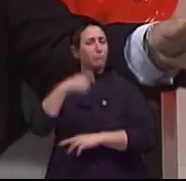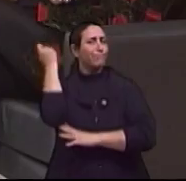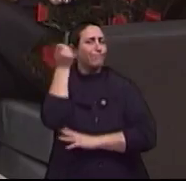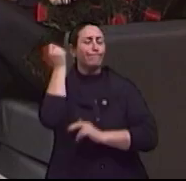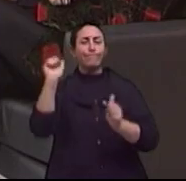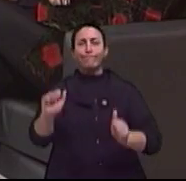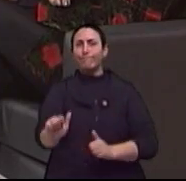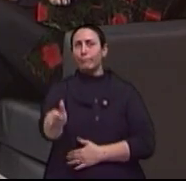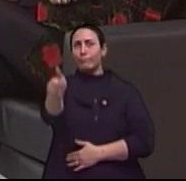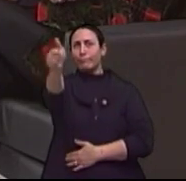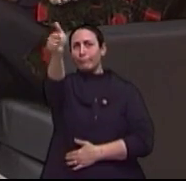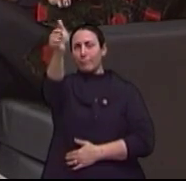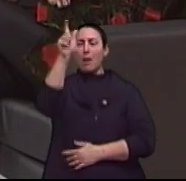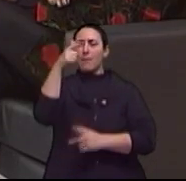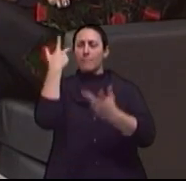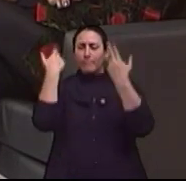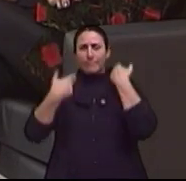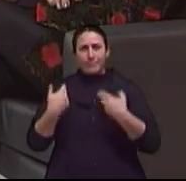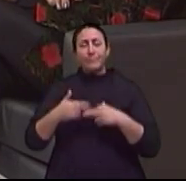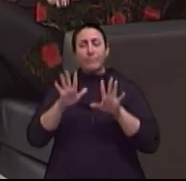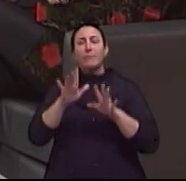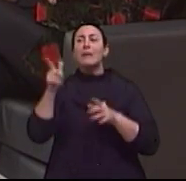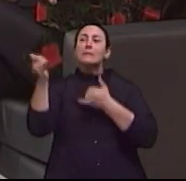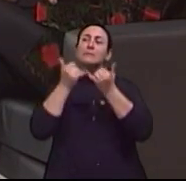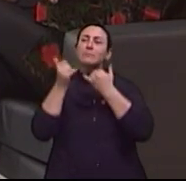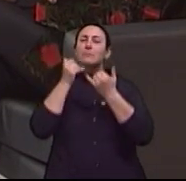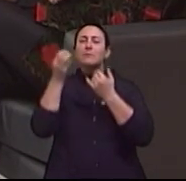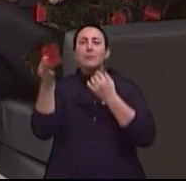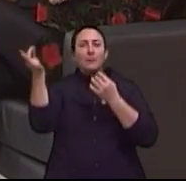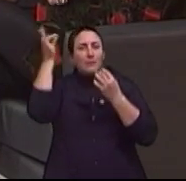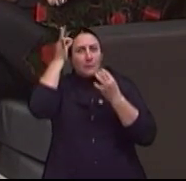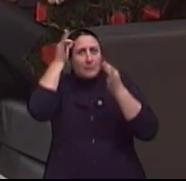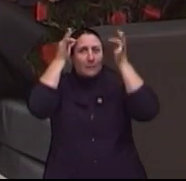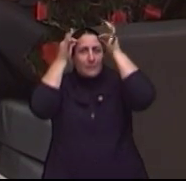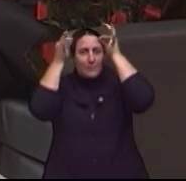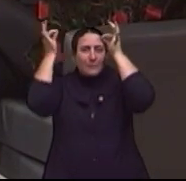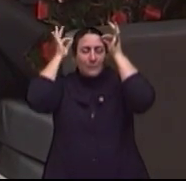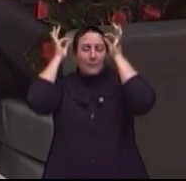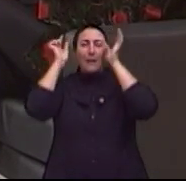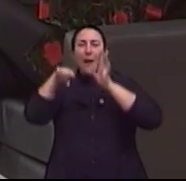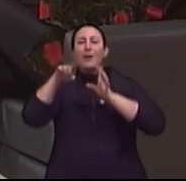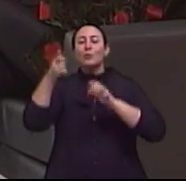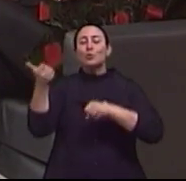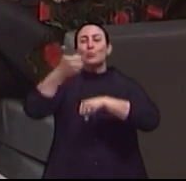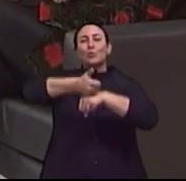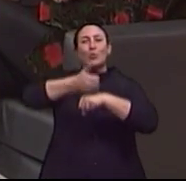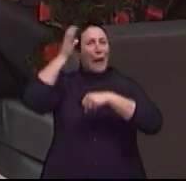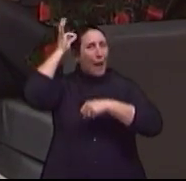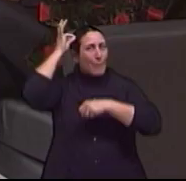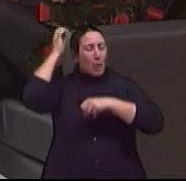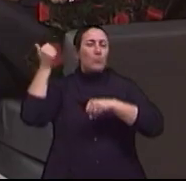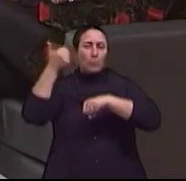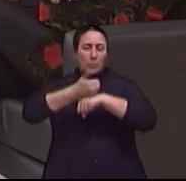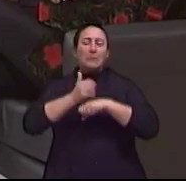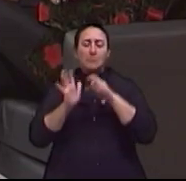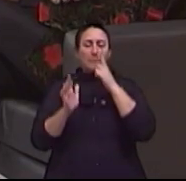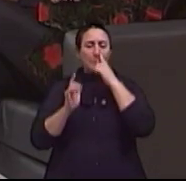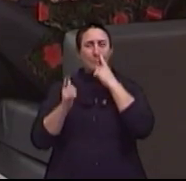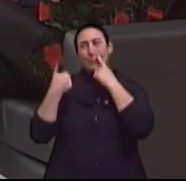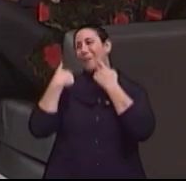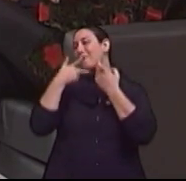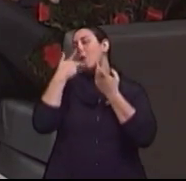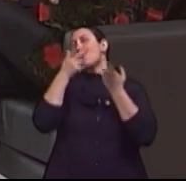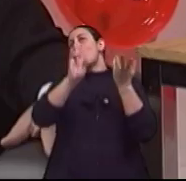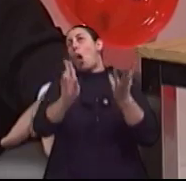parte de implante nós eu poderia te nominar eu não gostaria de nominar porque aí vai vou fazer injustiça com os outros colegas são